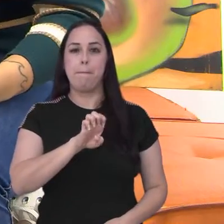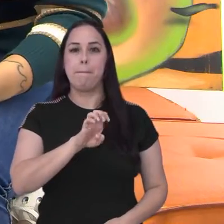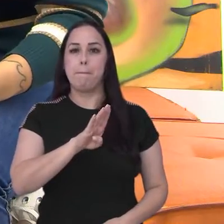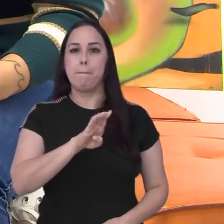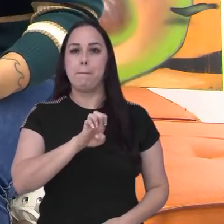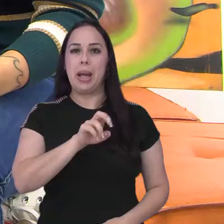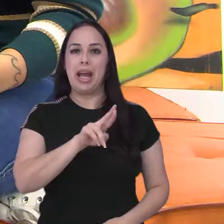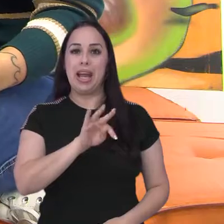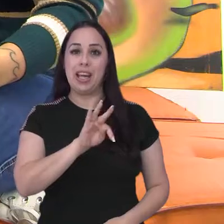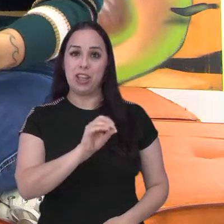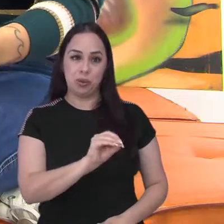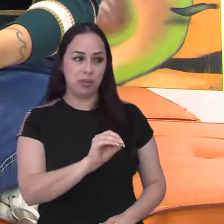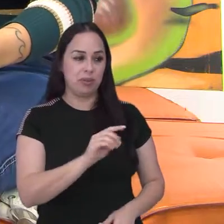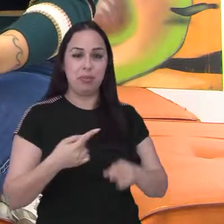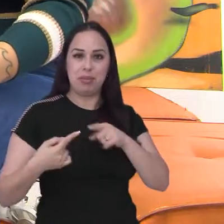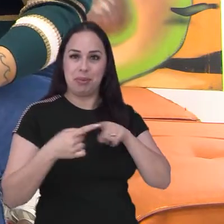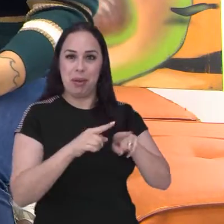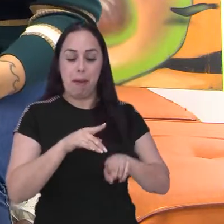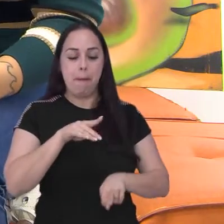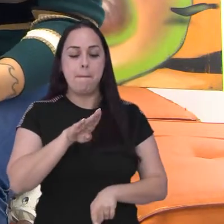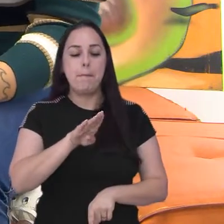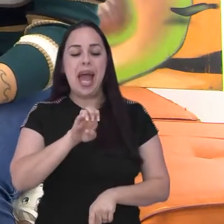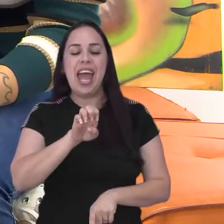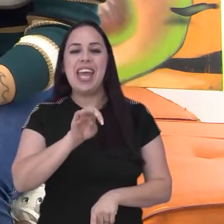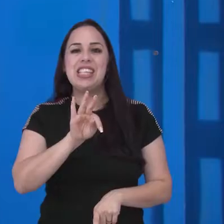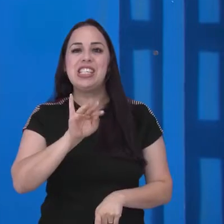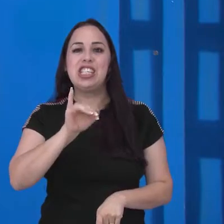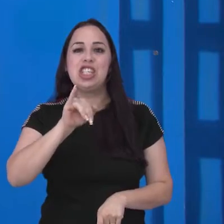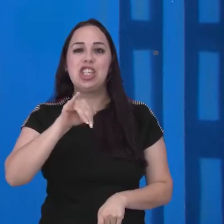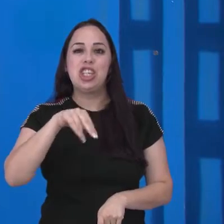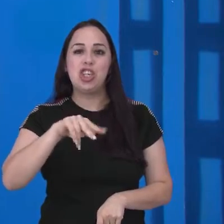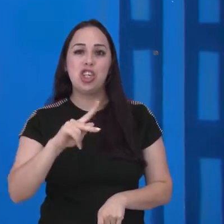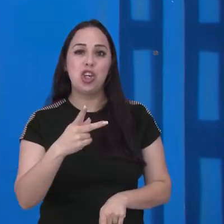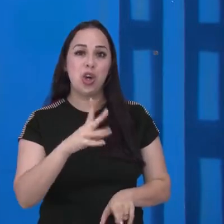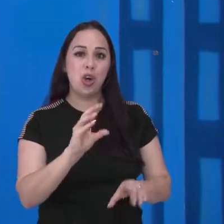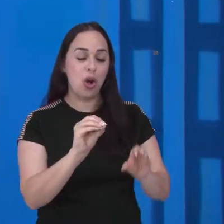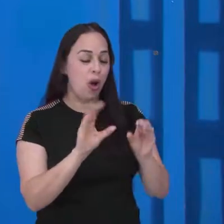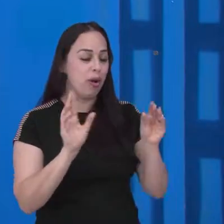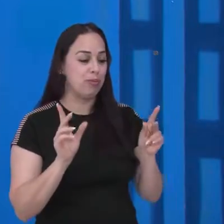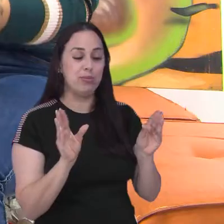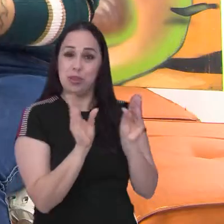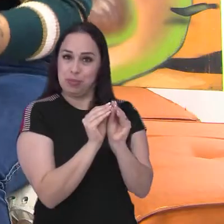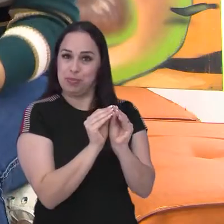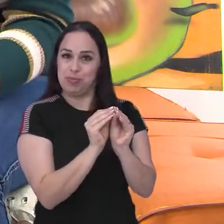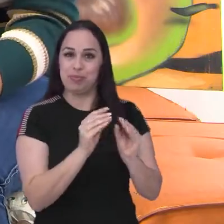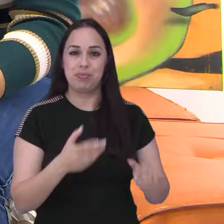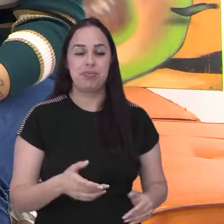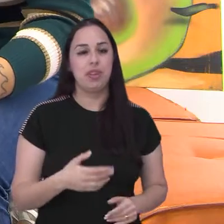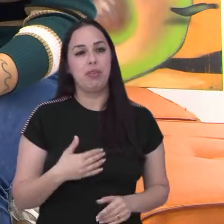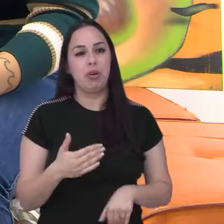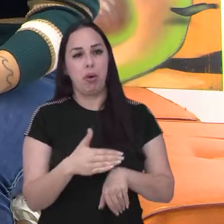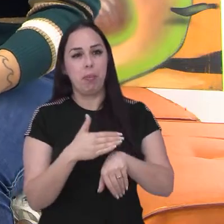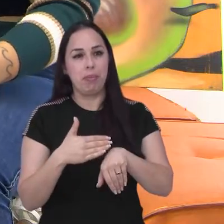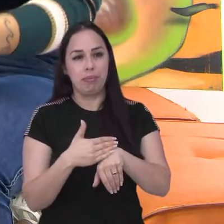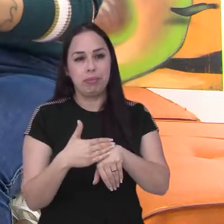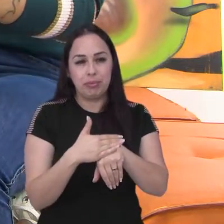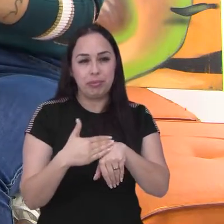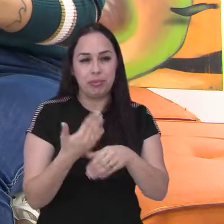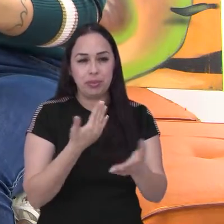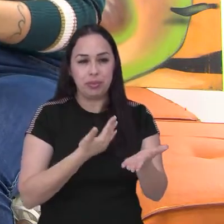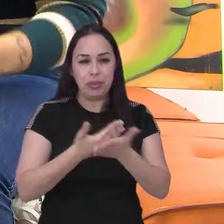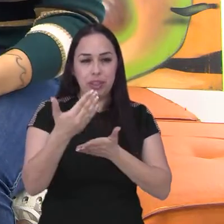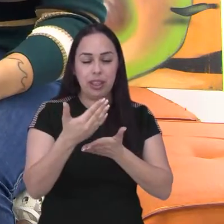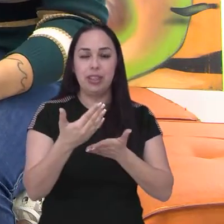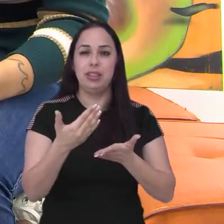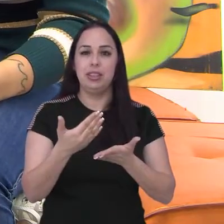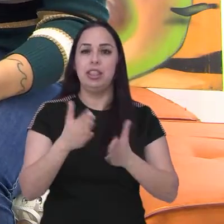Ferreira dos Santos. Betinho, posso chamar assim, né, Betinho? Já tinha pedido. É. Betinho, vamos começar assim